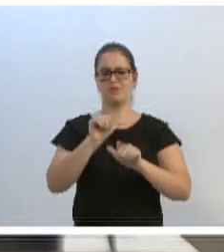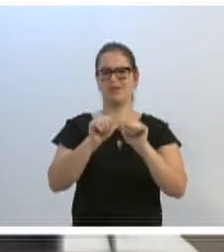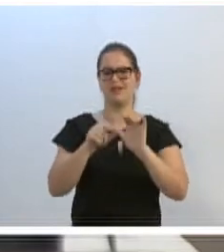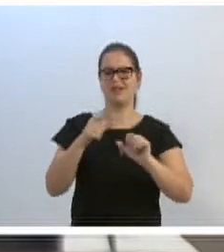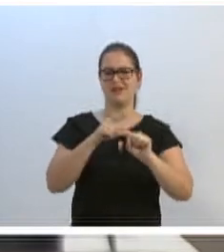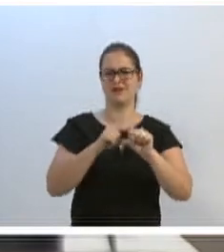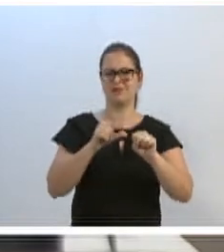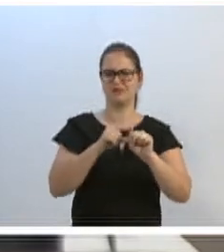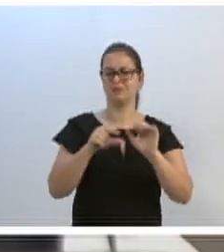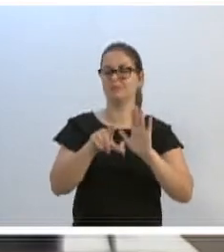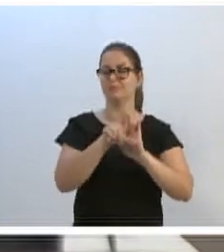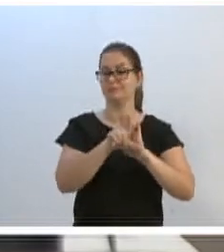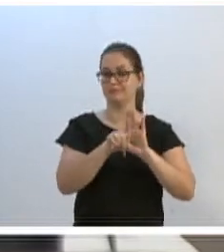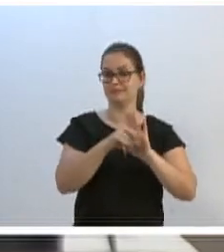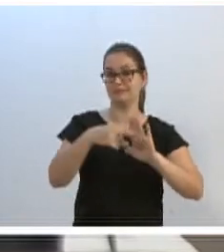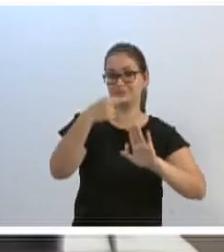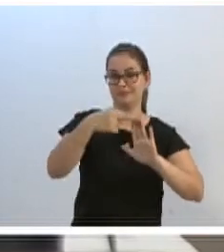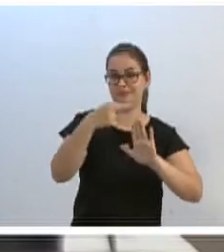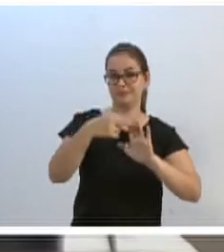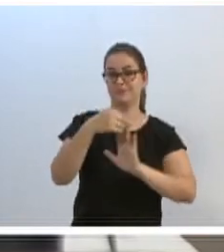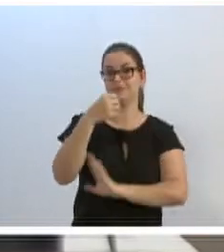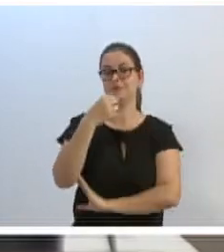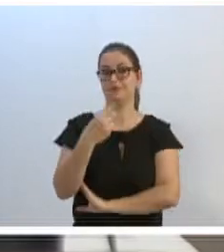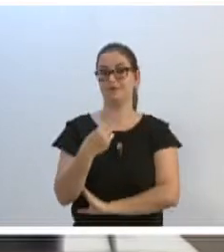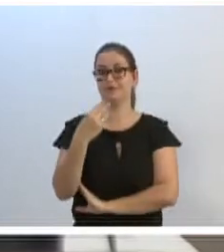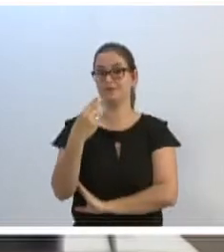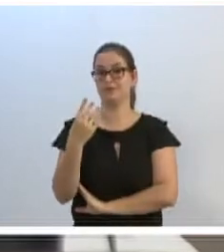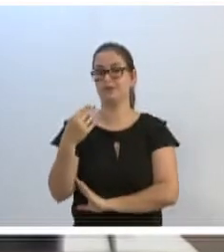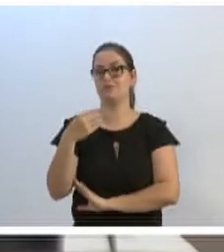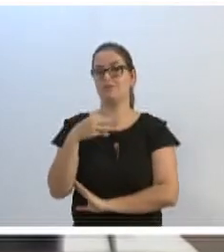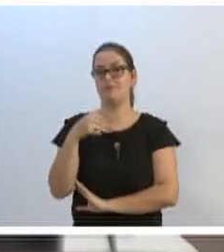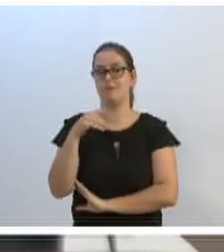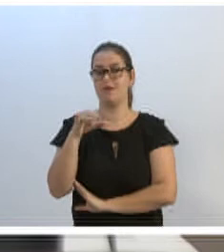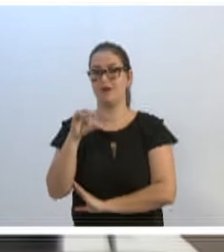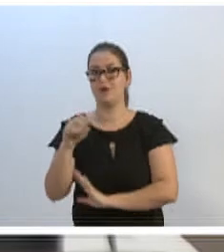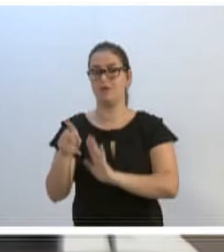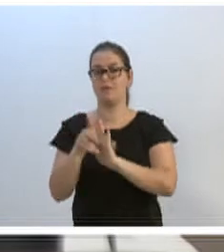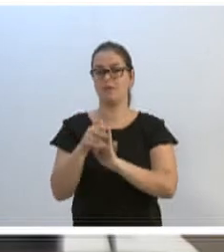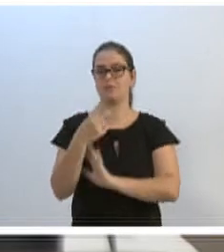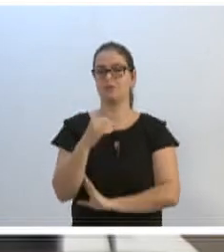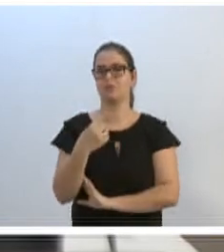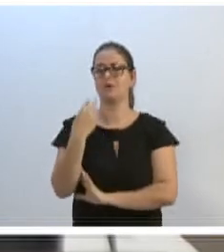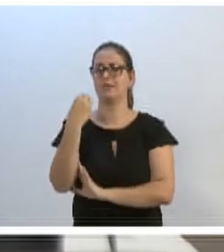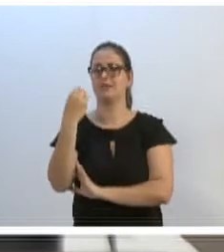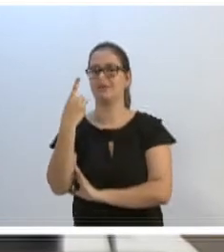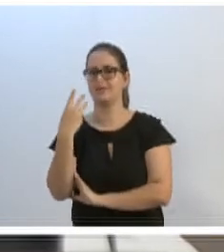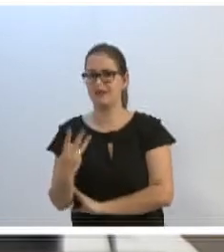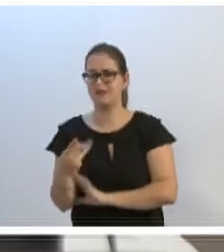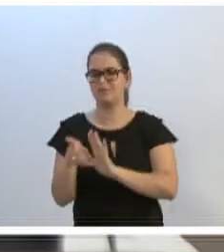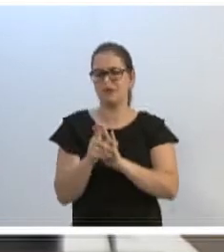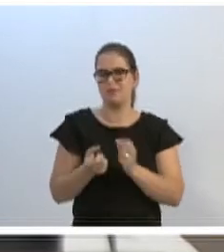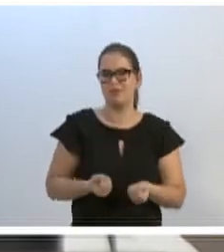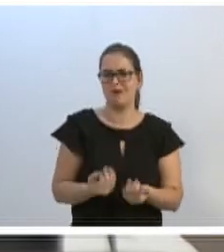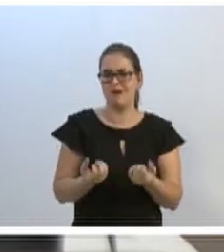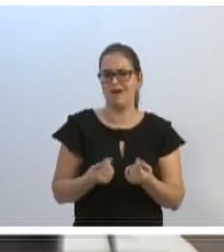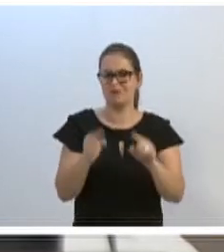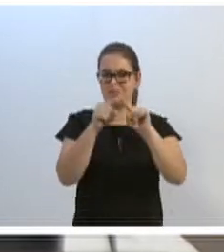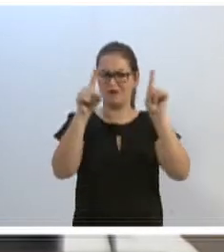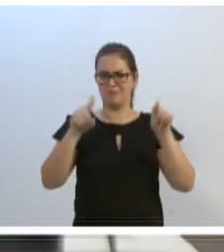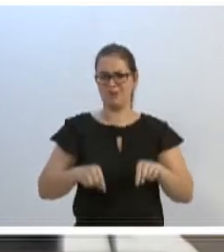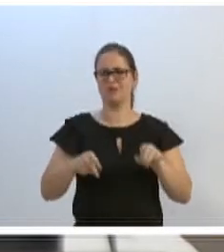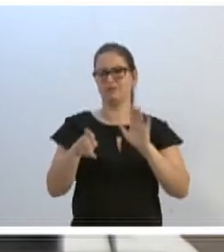resolução 423, 16 de maio de 2013, para instituir a coordenação de despesas de gabinete de vereadores,